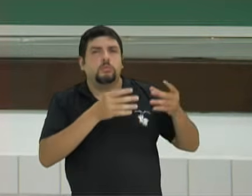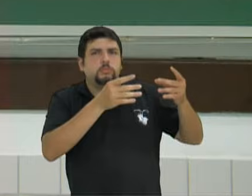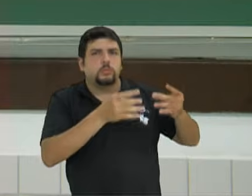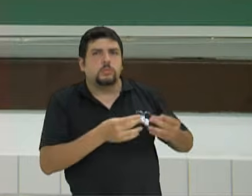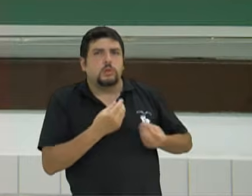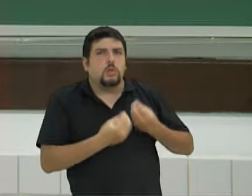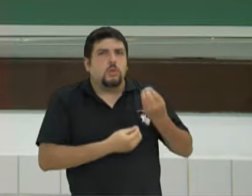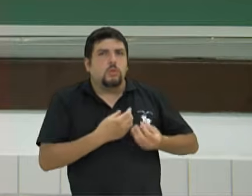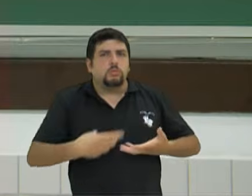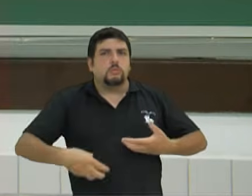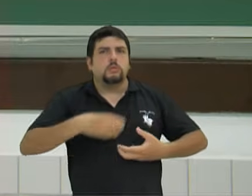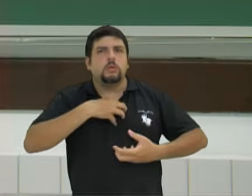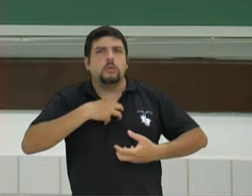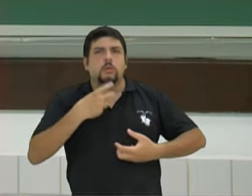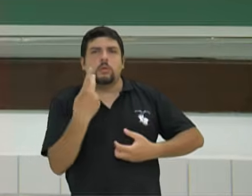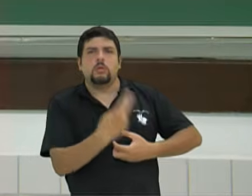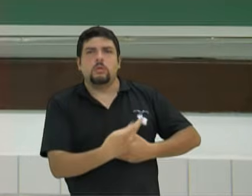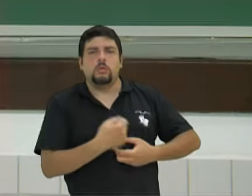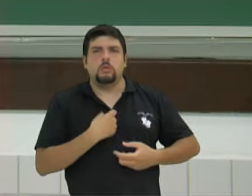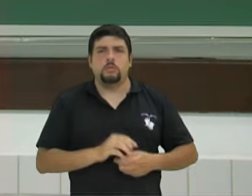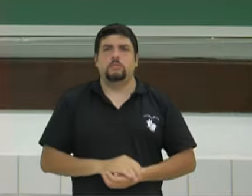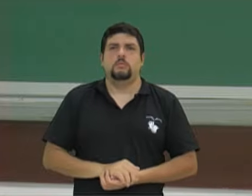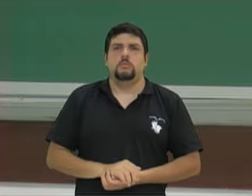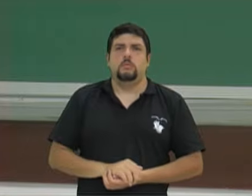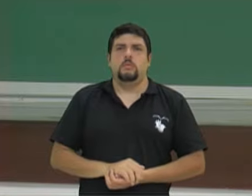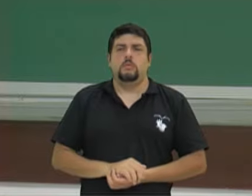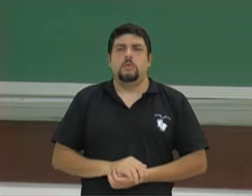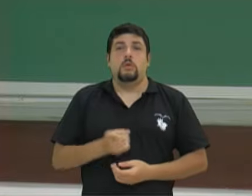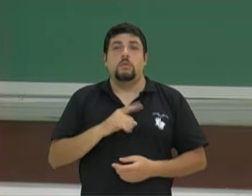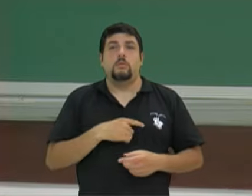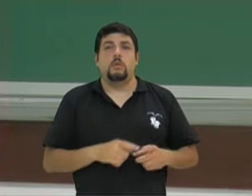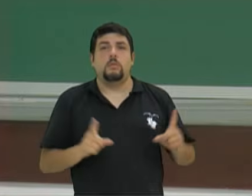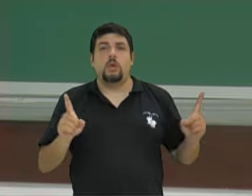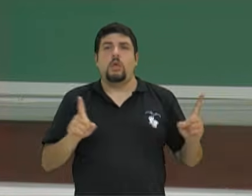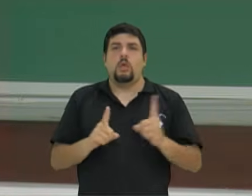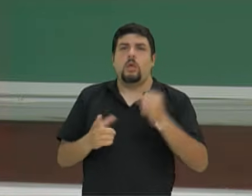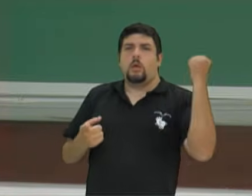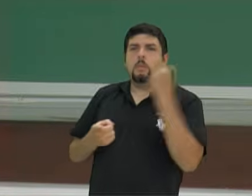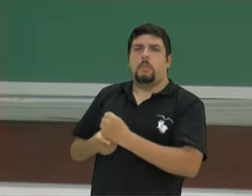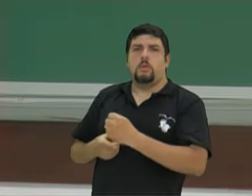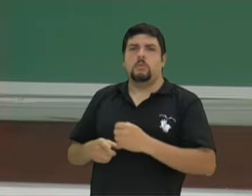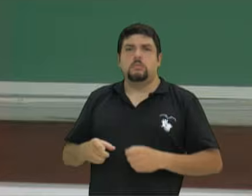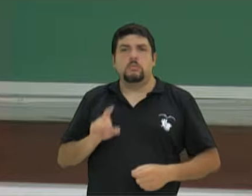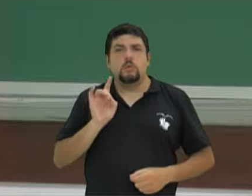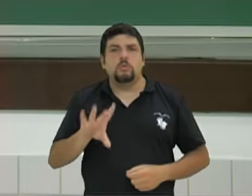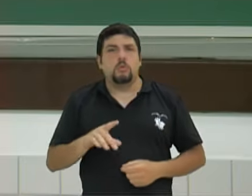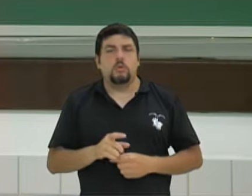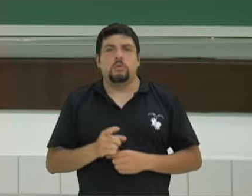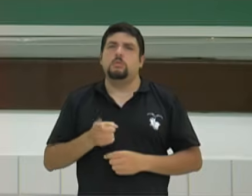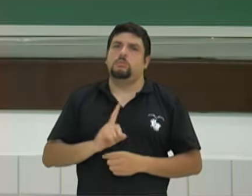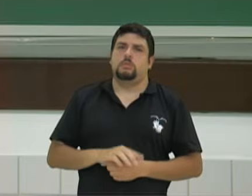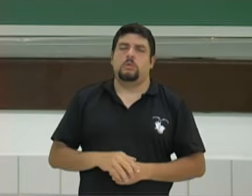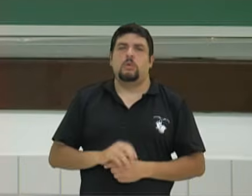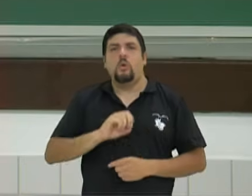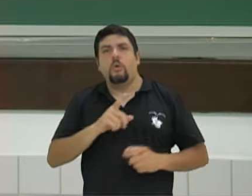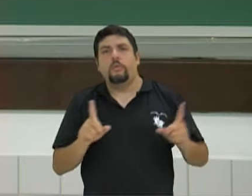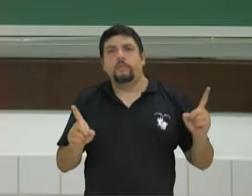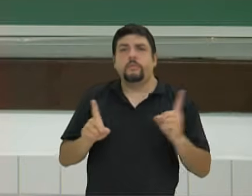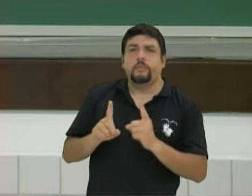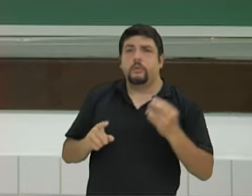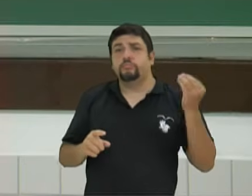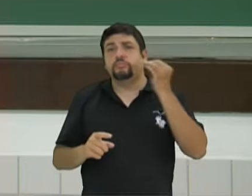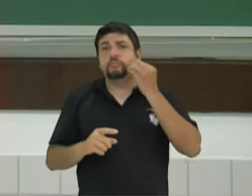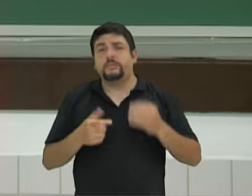deve atuar, né? Não é só, você vai chegar com a faca e vai matar, você vai chegar e vai dar um beijinho, não é assim, você vai dar um sorriso. Não, ele